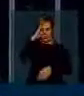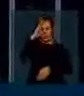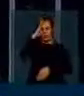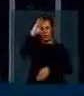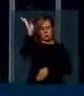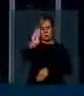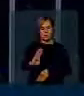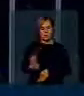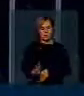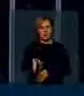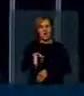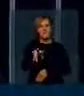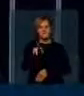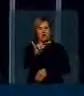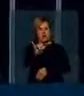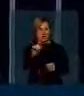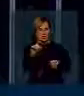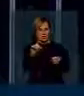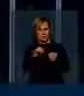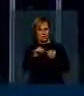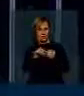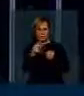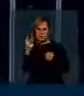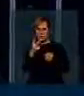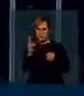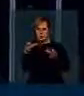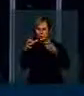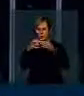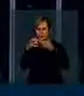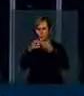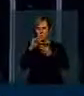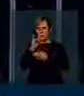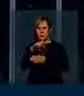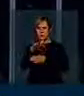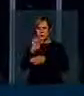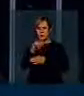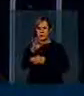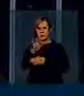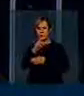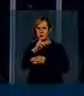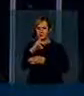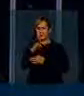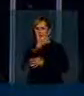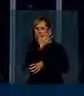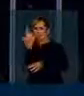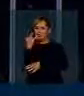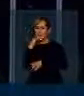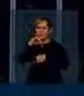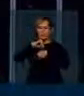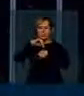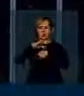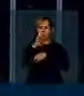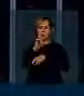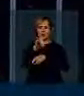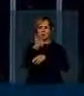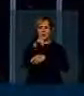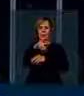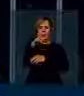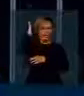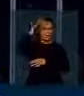Brasileiro empregará o 2º Batalhão de Infantaria de Selva, sediado em Belém do Pará, para